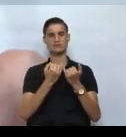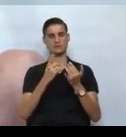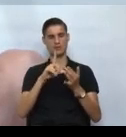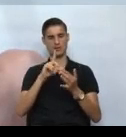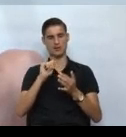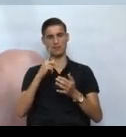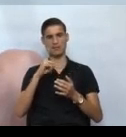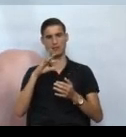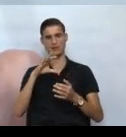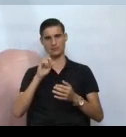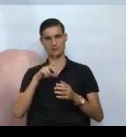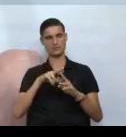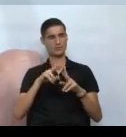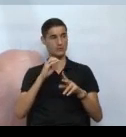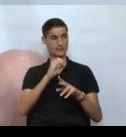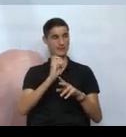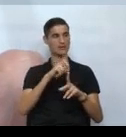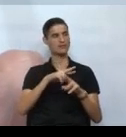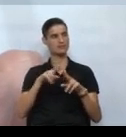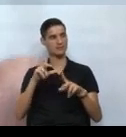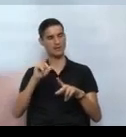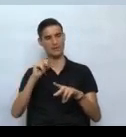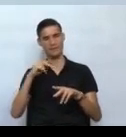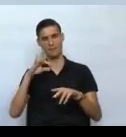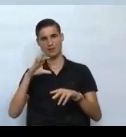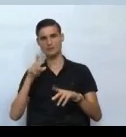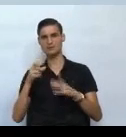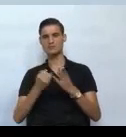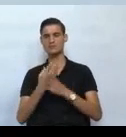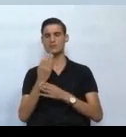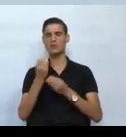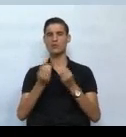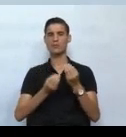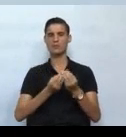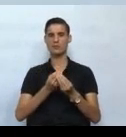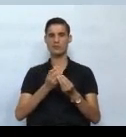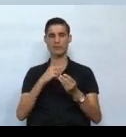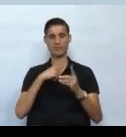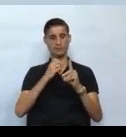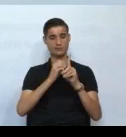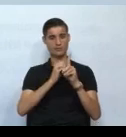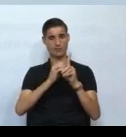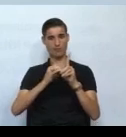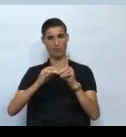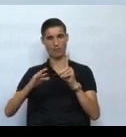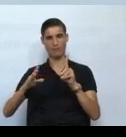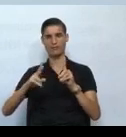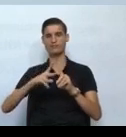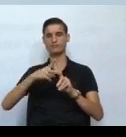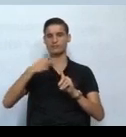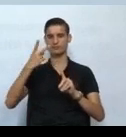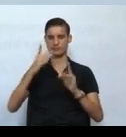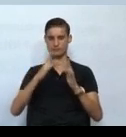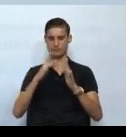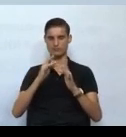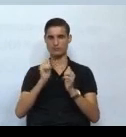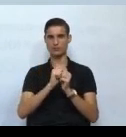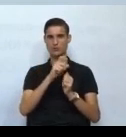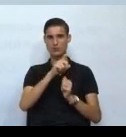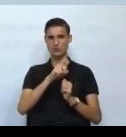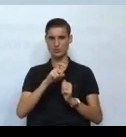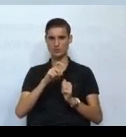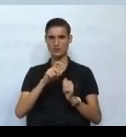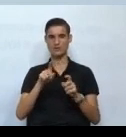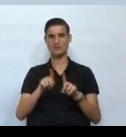de Laplace. Tá? E ela é formada da seguinte forma. Derivada segunda em relação a x,